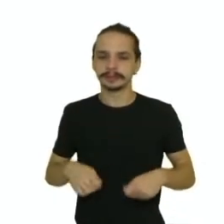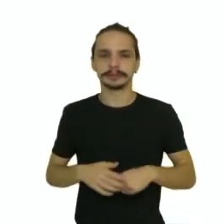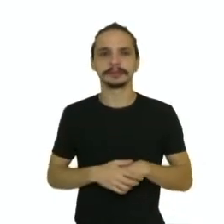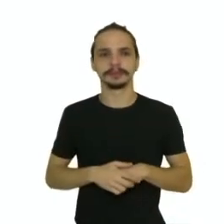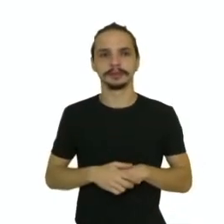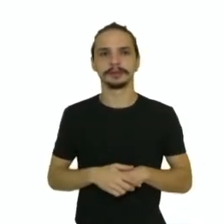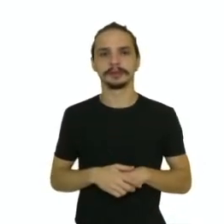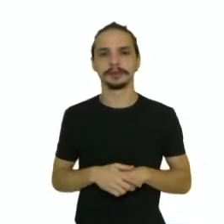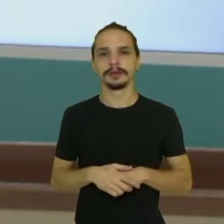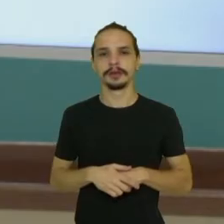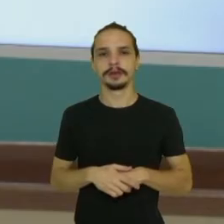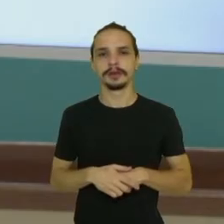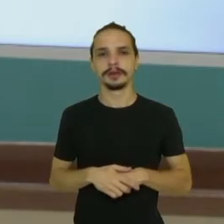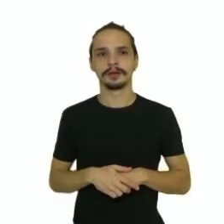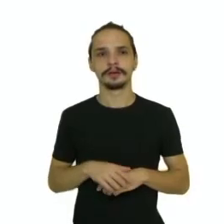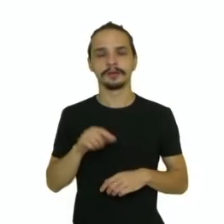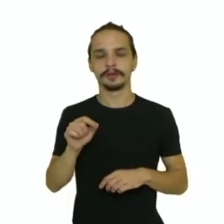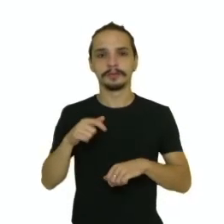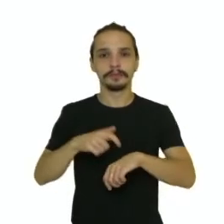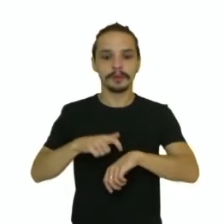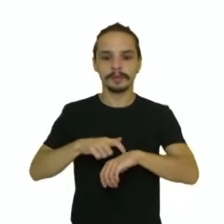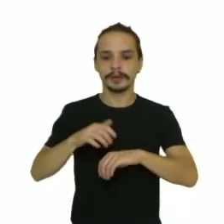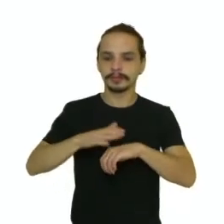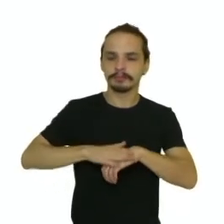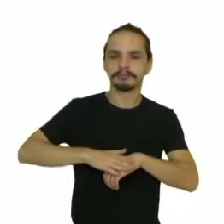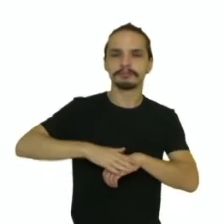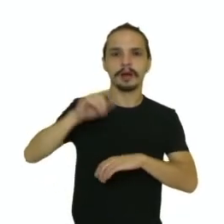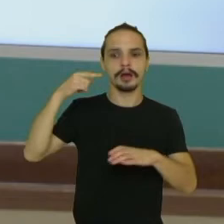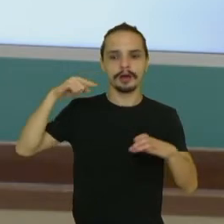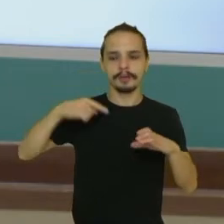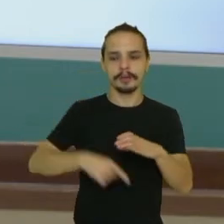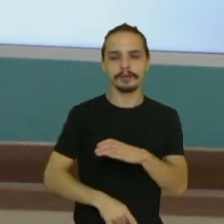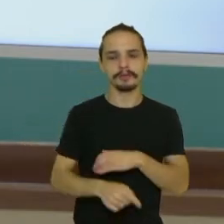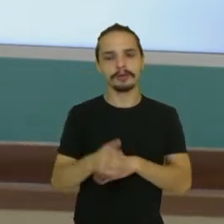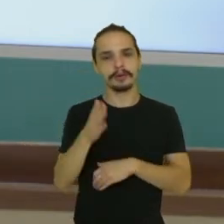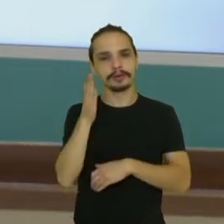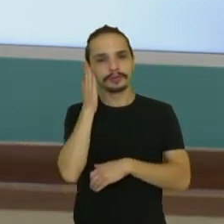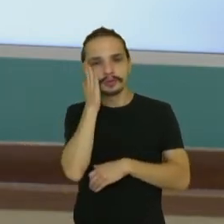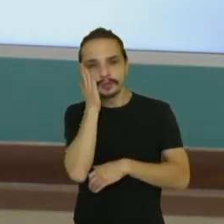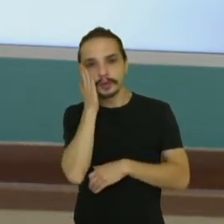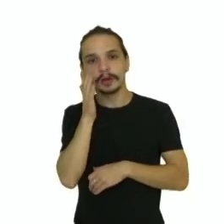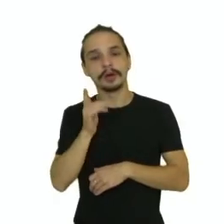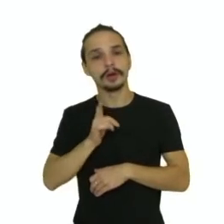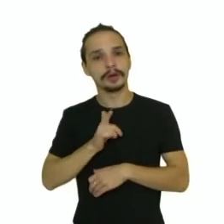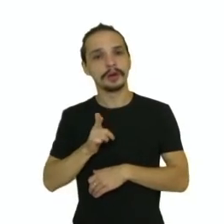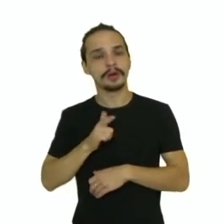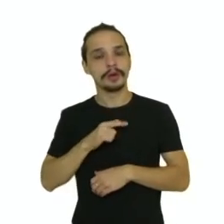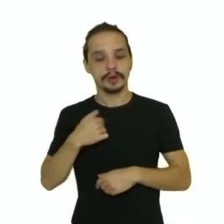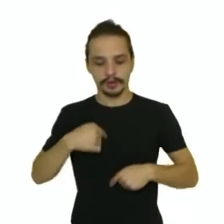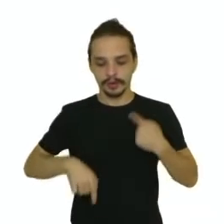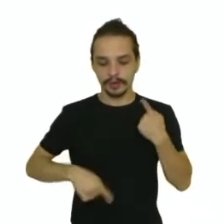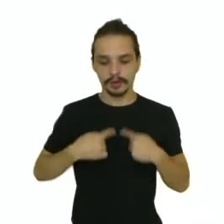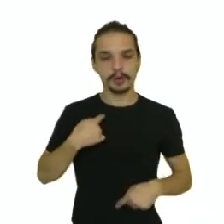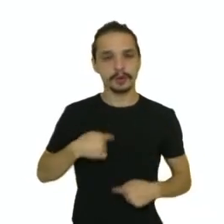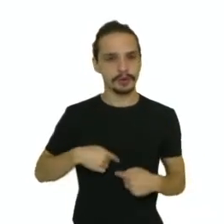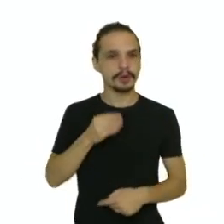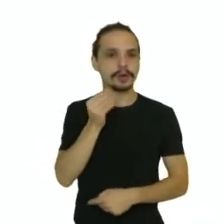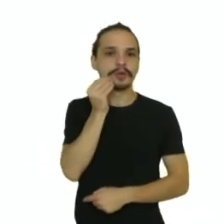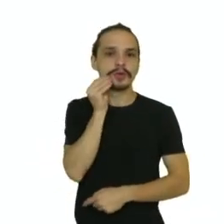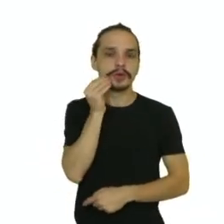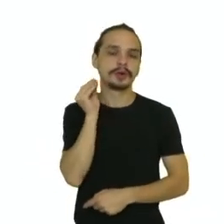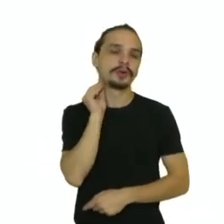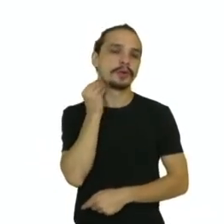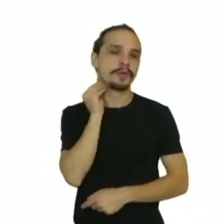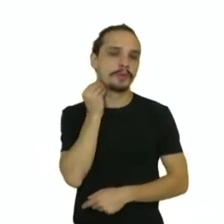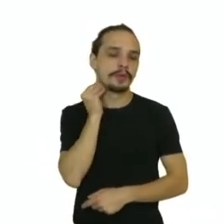né durante os estados mais profundos do Sono corpo humano libera uma série de hormônios que renova as